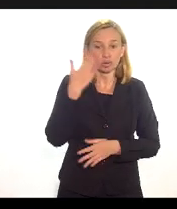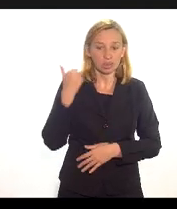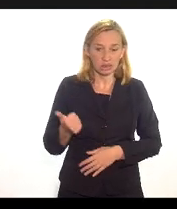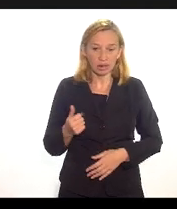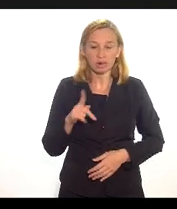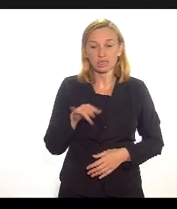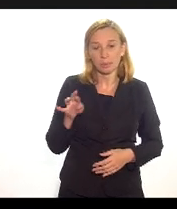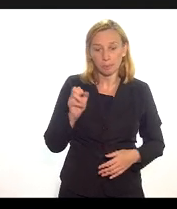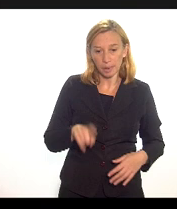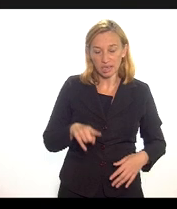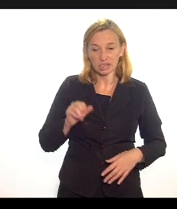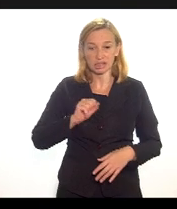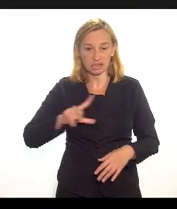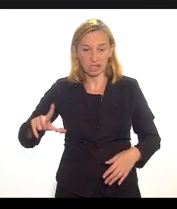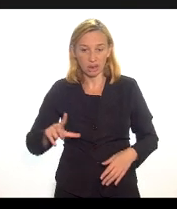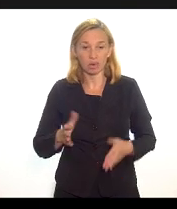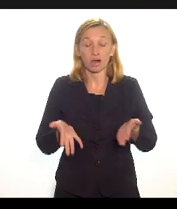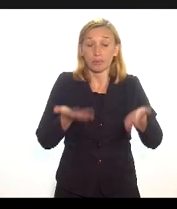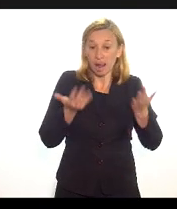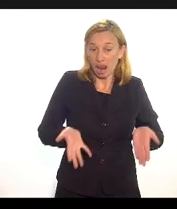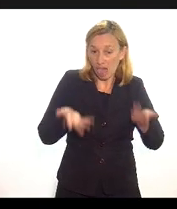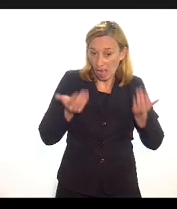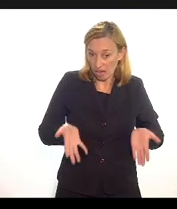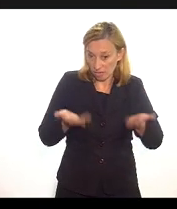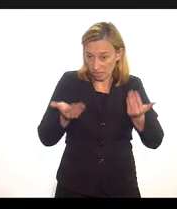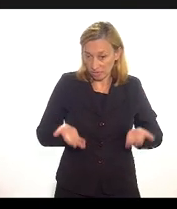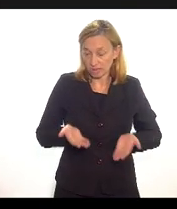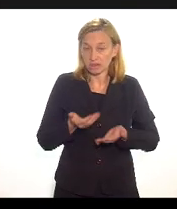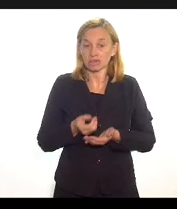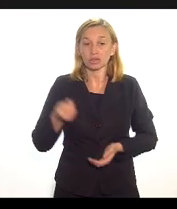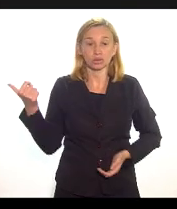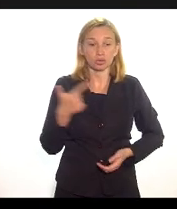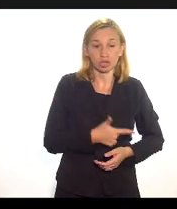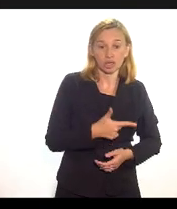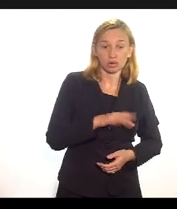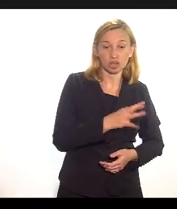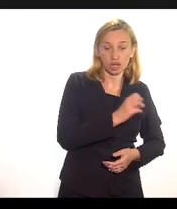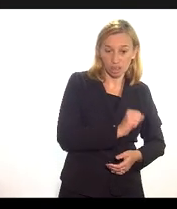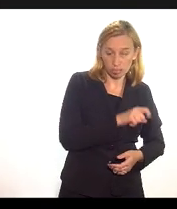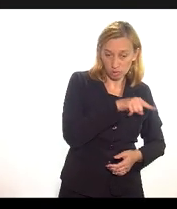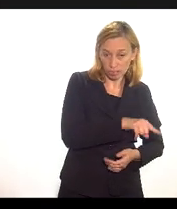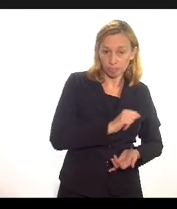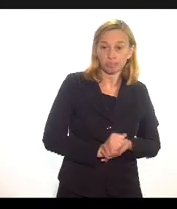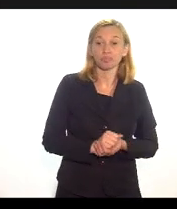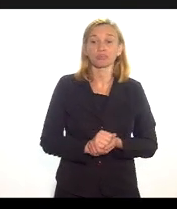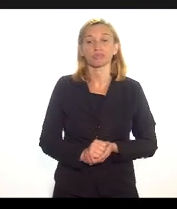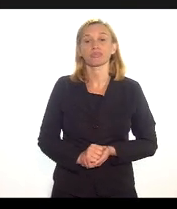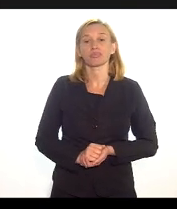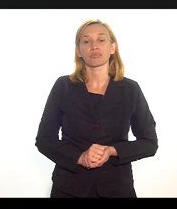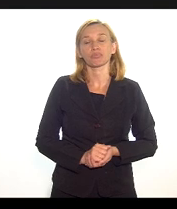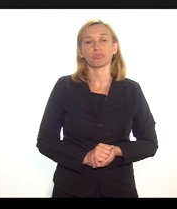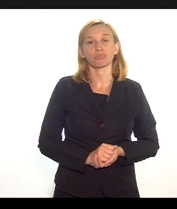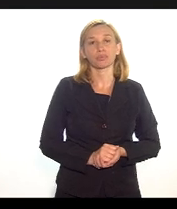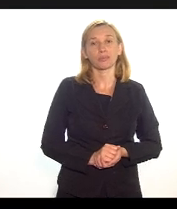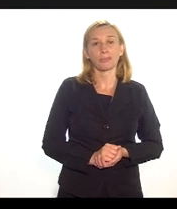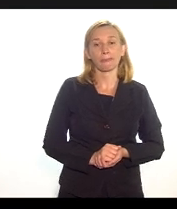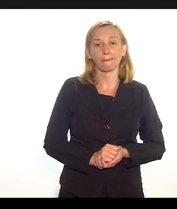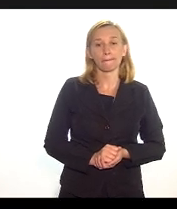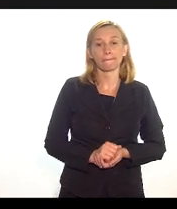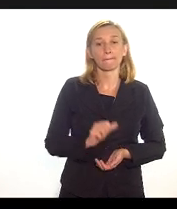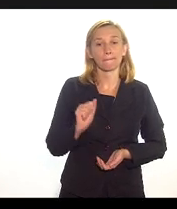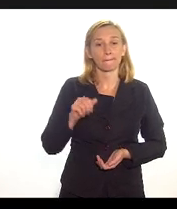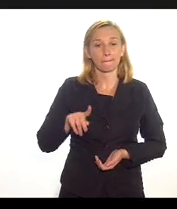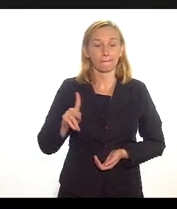esse pré-sal tem um óleo mais leve do que o pós da bacia de Campos. Em função disso, a